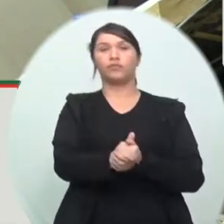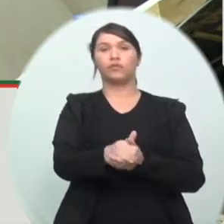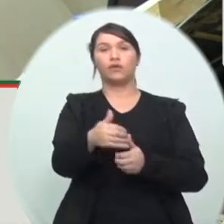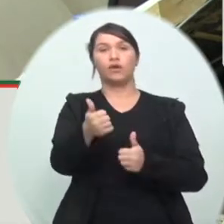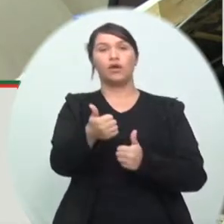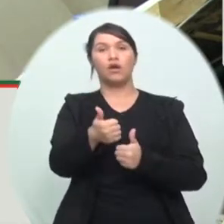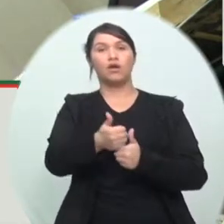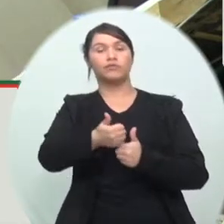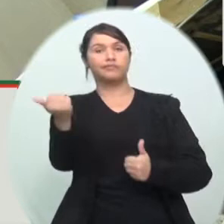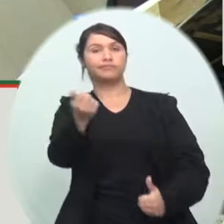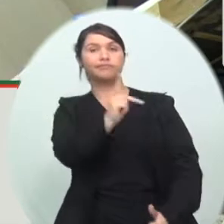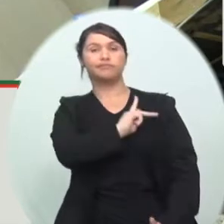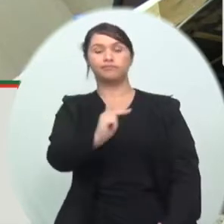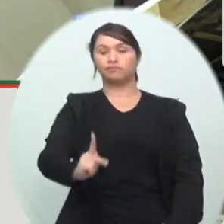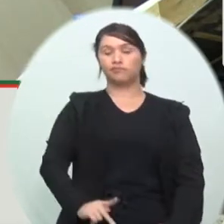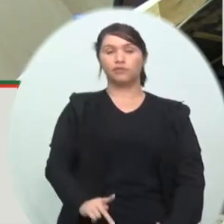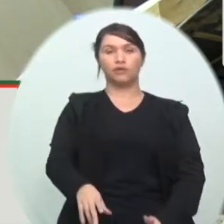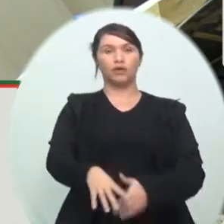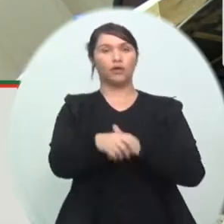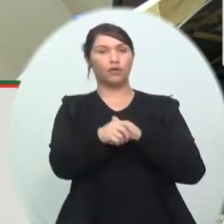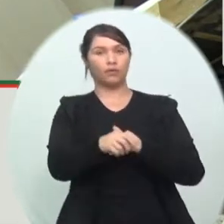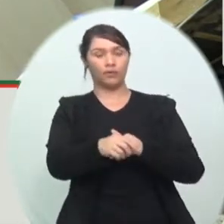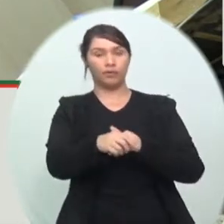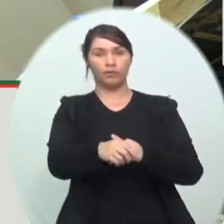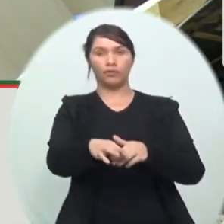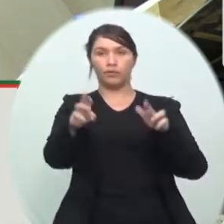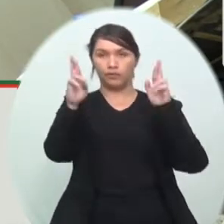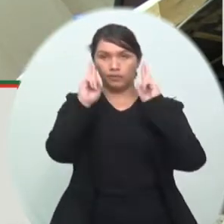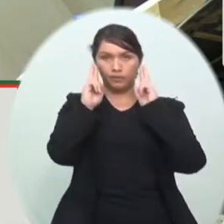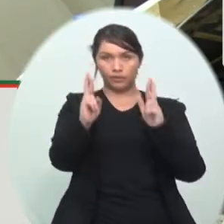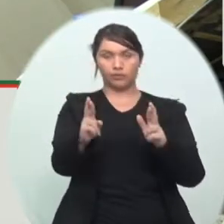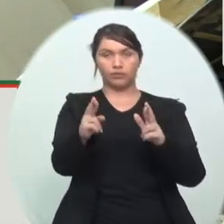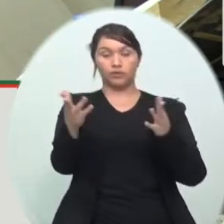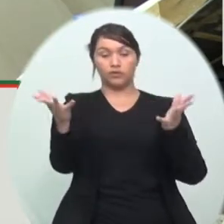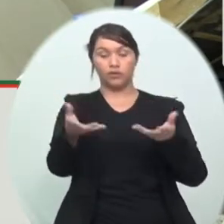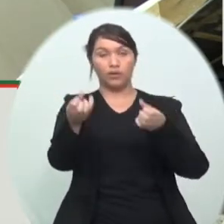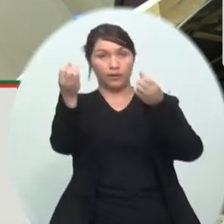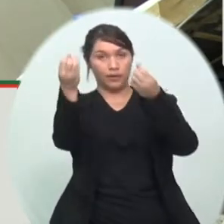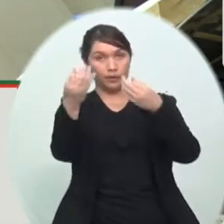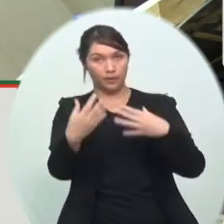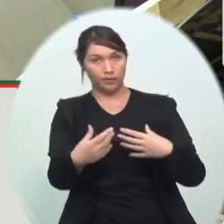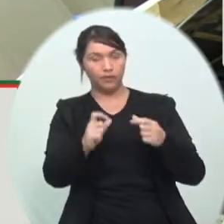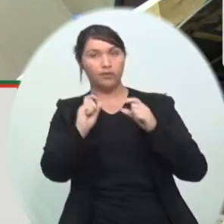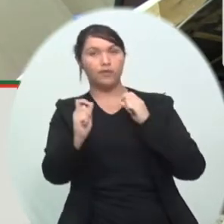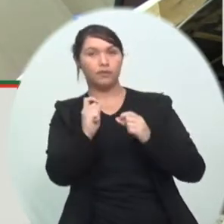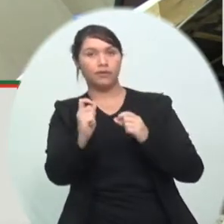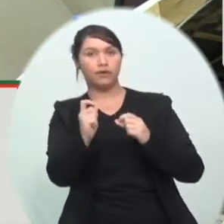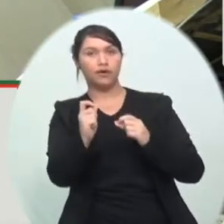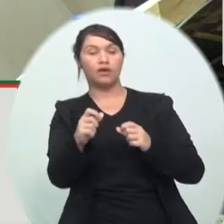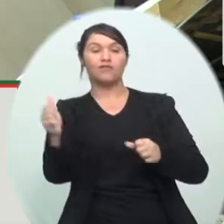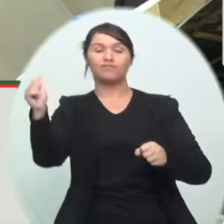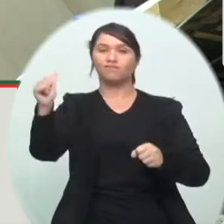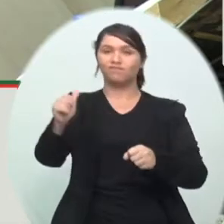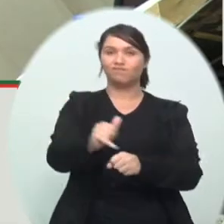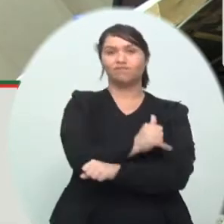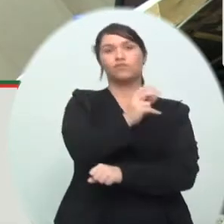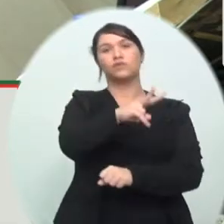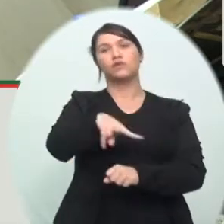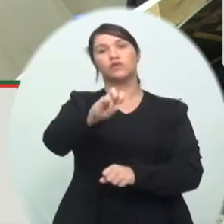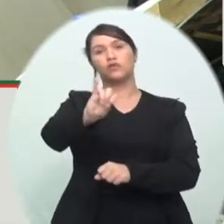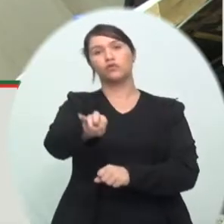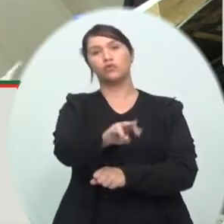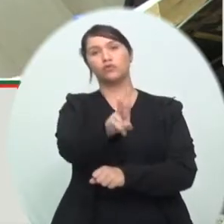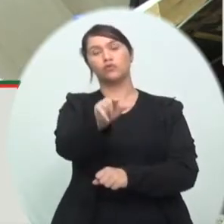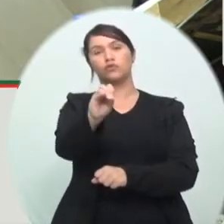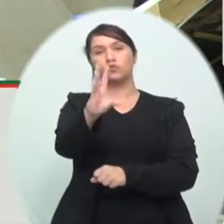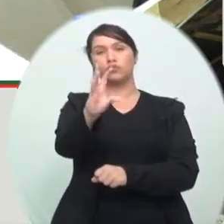cordialmente, dirijo-me à presença de Vossa Senhoria para justificar a ausência do senhor presidente, vereador Júlio César Colombo, na sessão